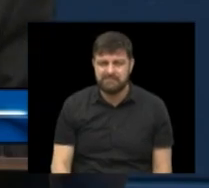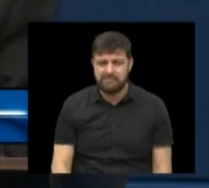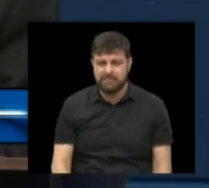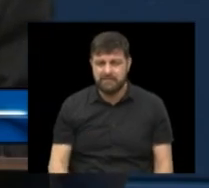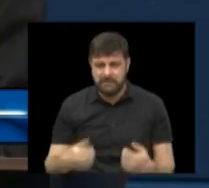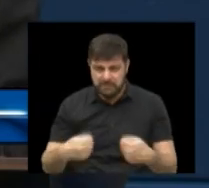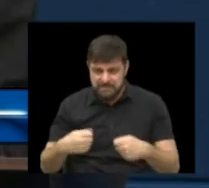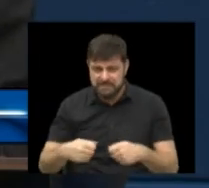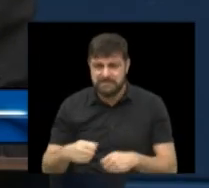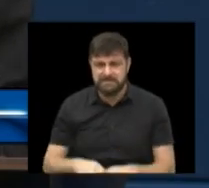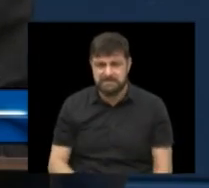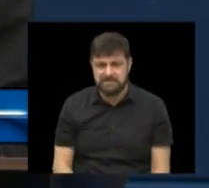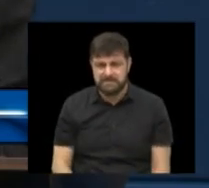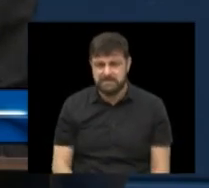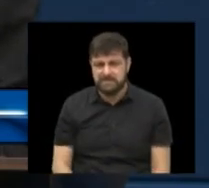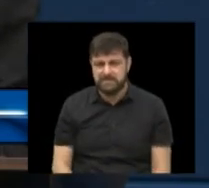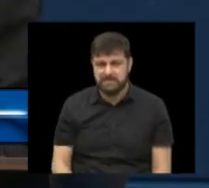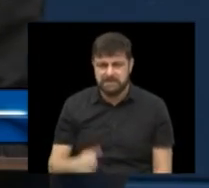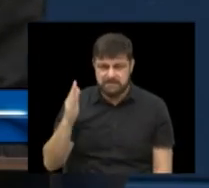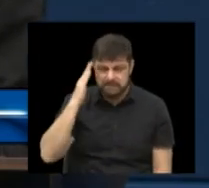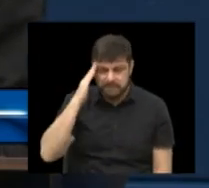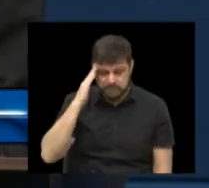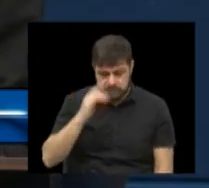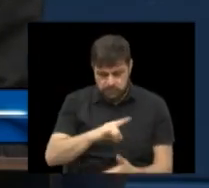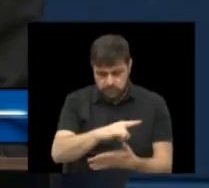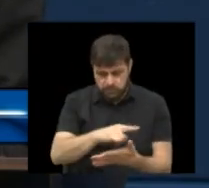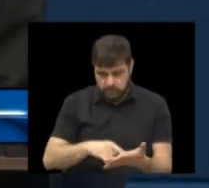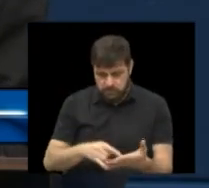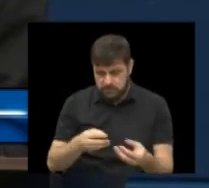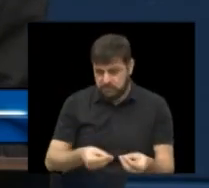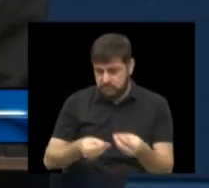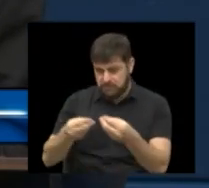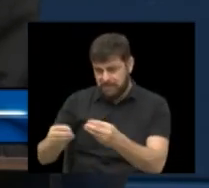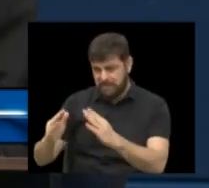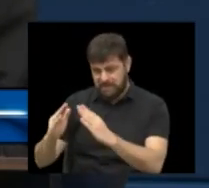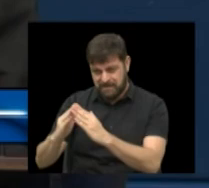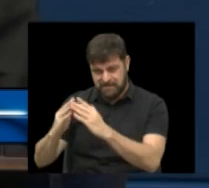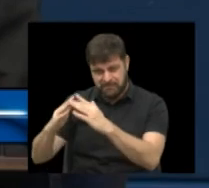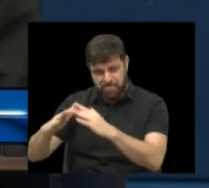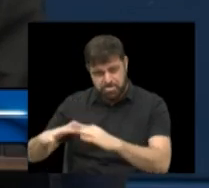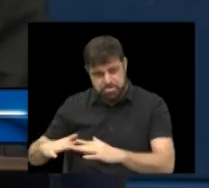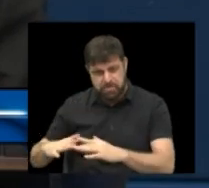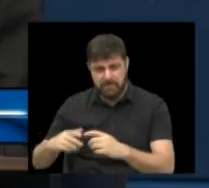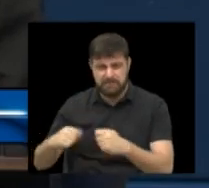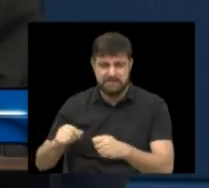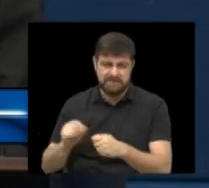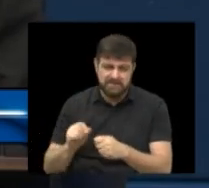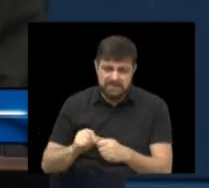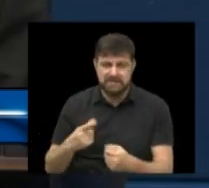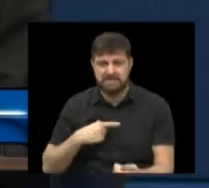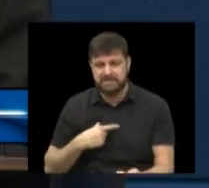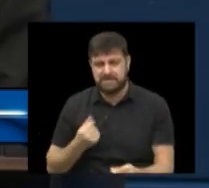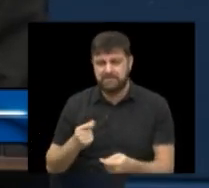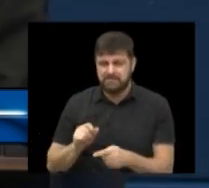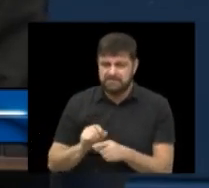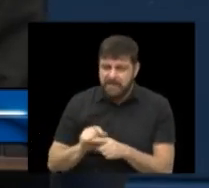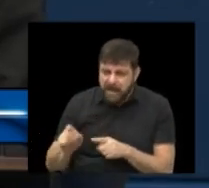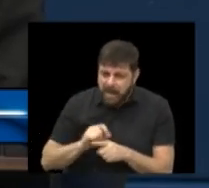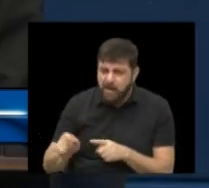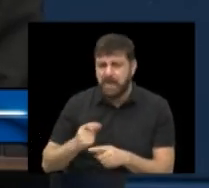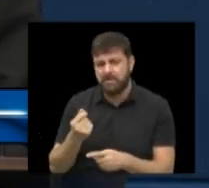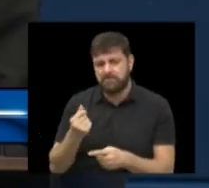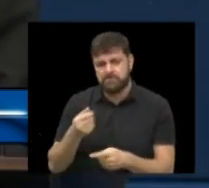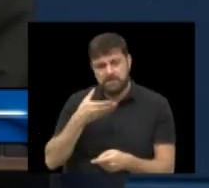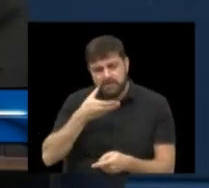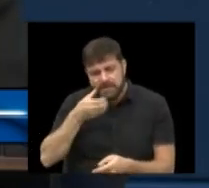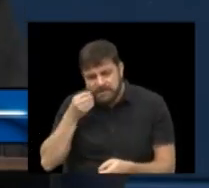chega lá, simplesmente dá o aval, vai tirar a casa e não faz um auxílio moradia, não contempla